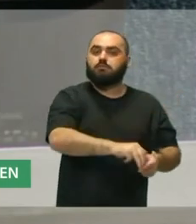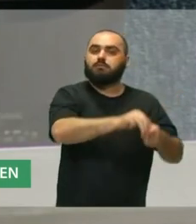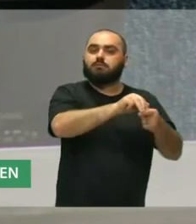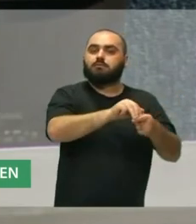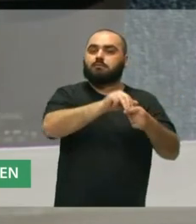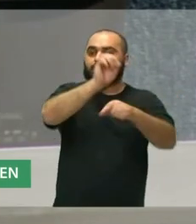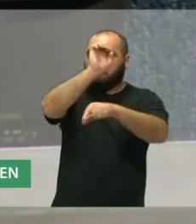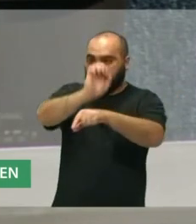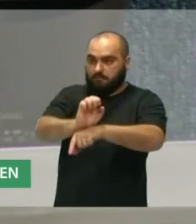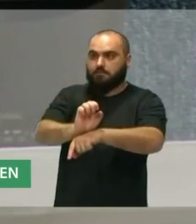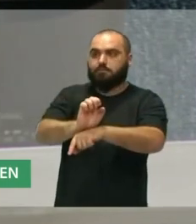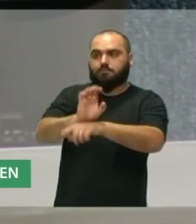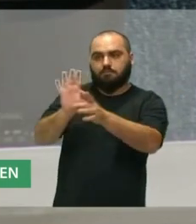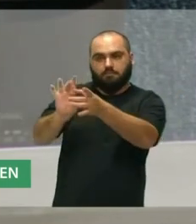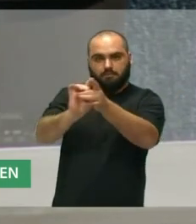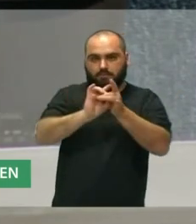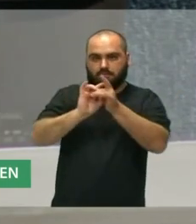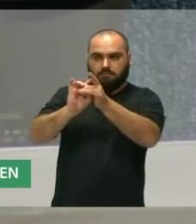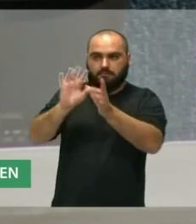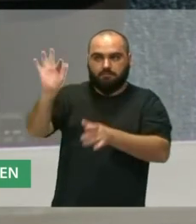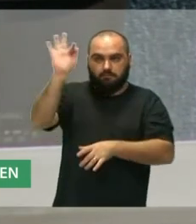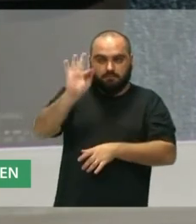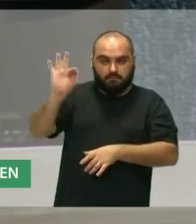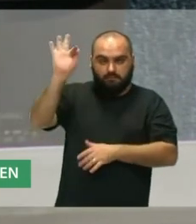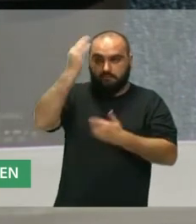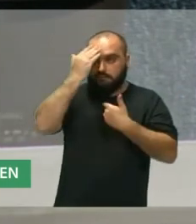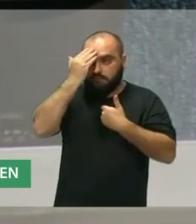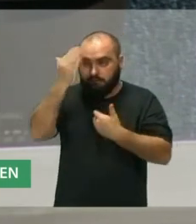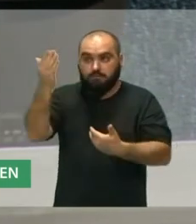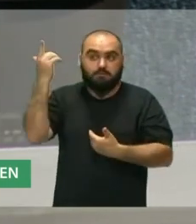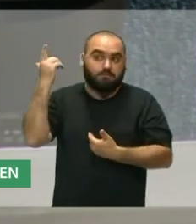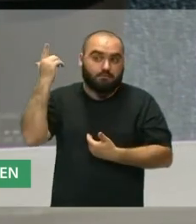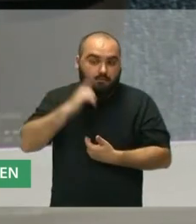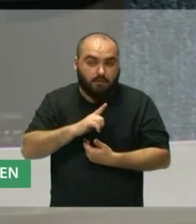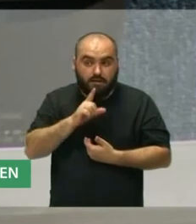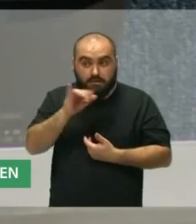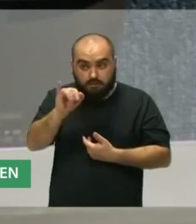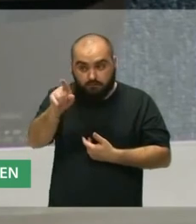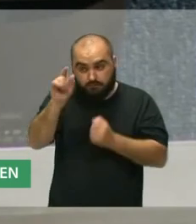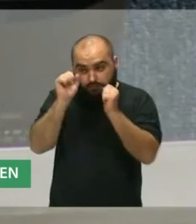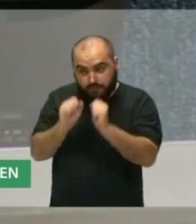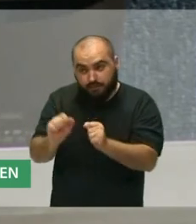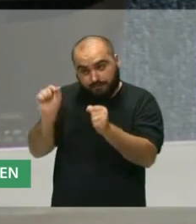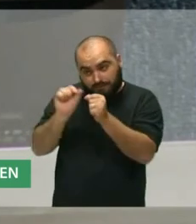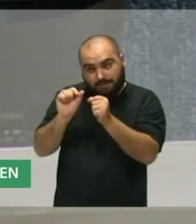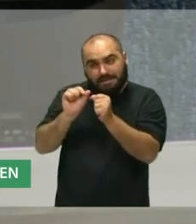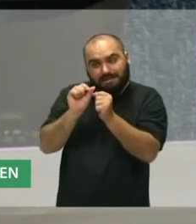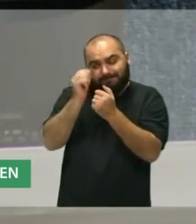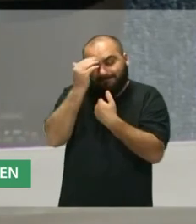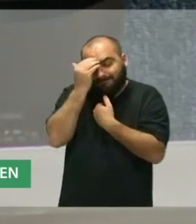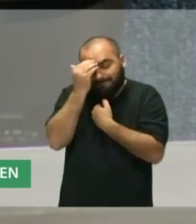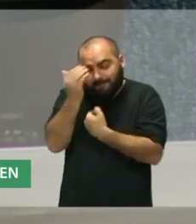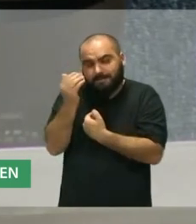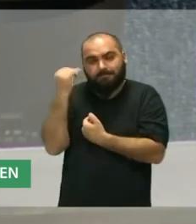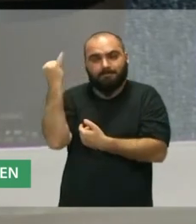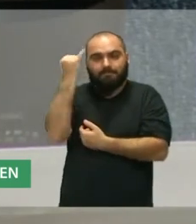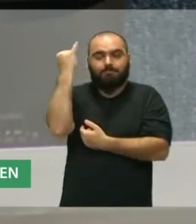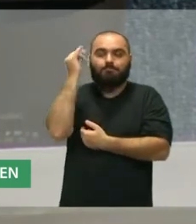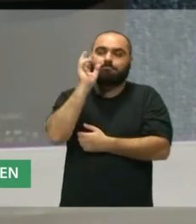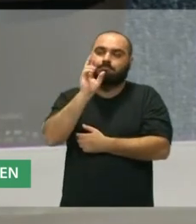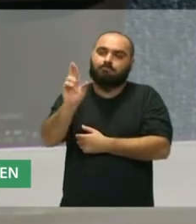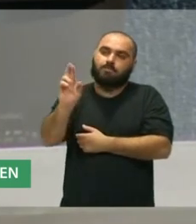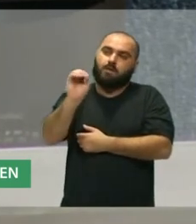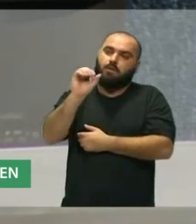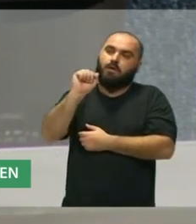estado e União. Quero aqui agradecer mais uma vez, e se a senhora pudesse fazer isso, seria muito importante, né, pudesse mandar aqui para a OAB, e a OAB se